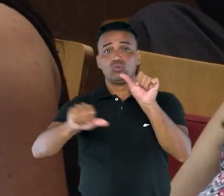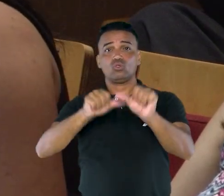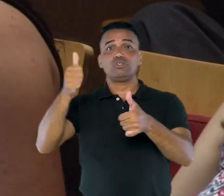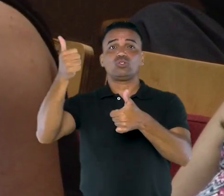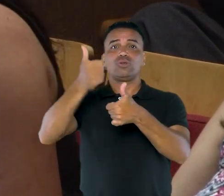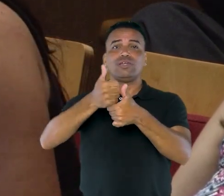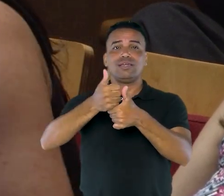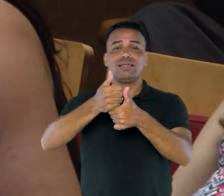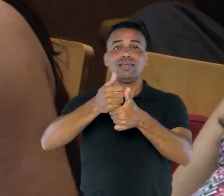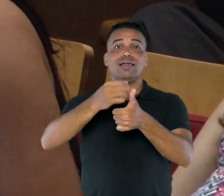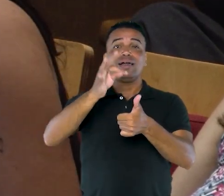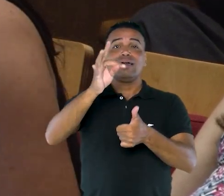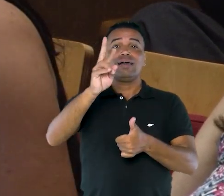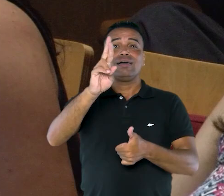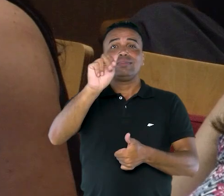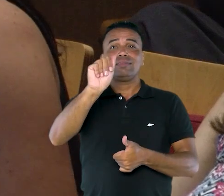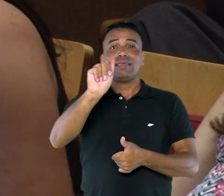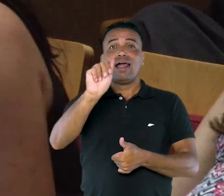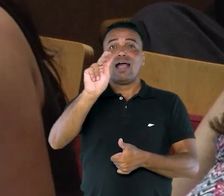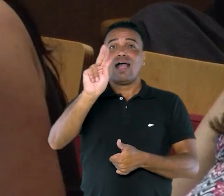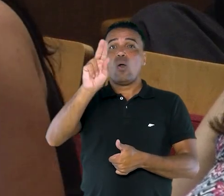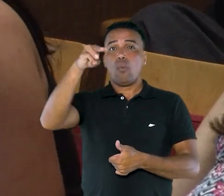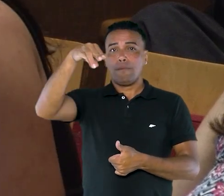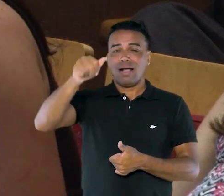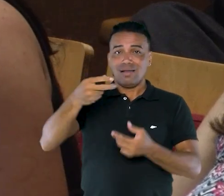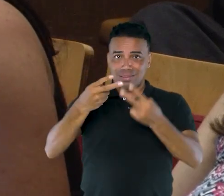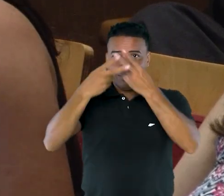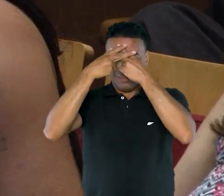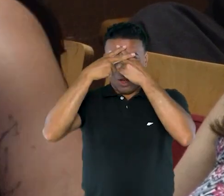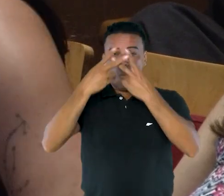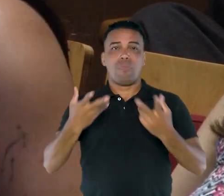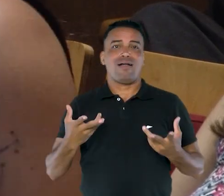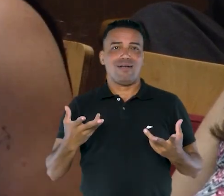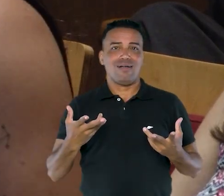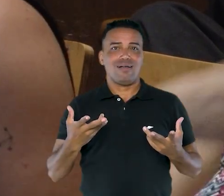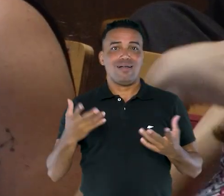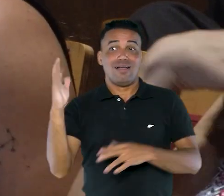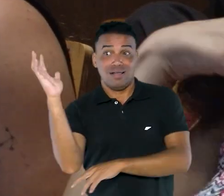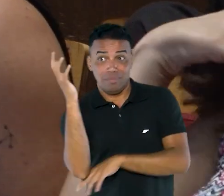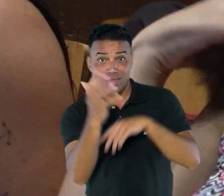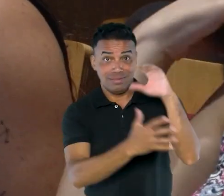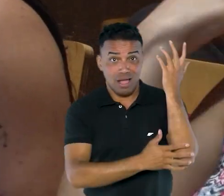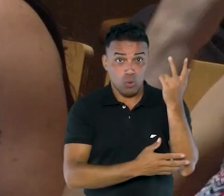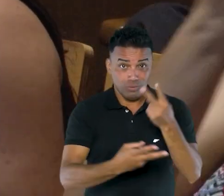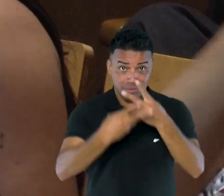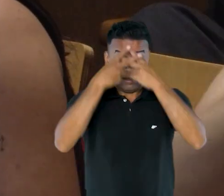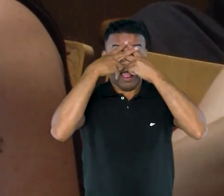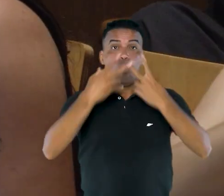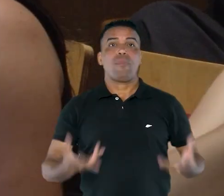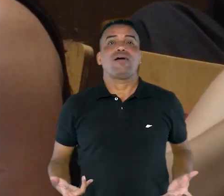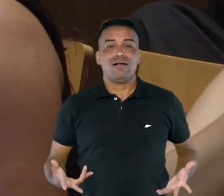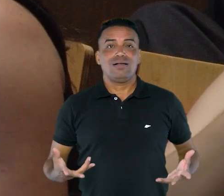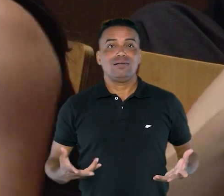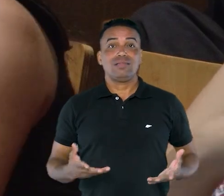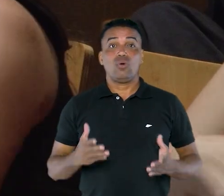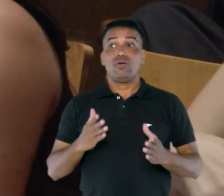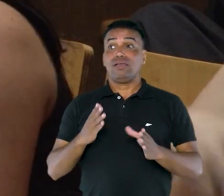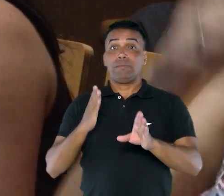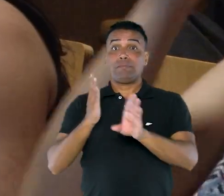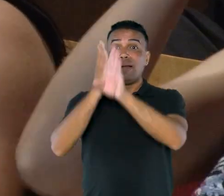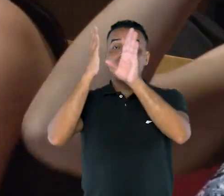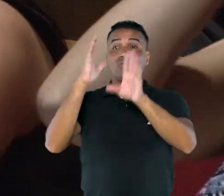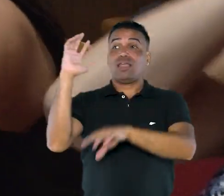trauma. A gente não tem mais impacto ambiental, a gente tem trauma. Porque o impacto derrubou